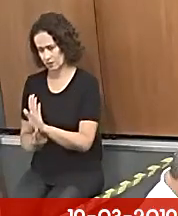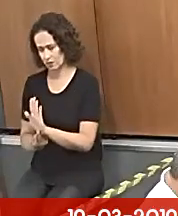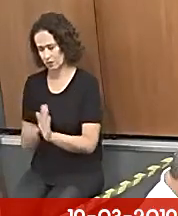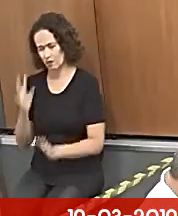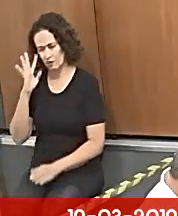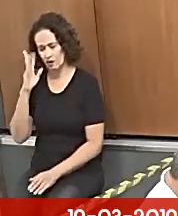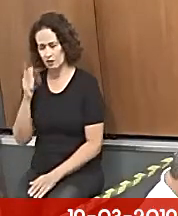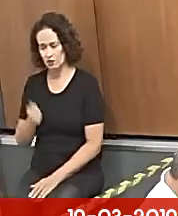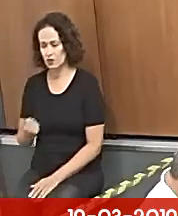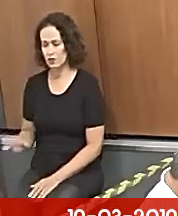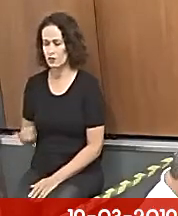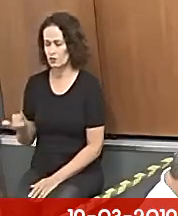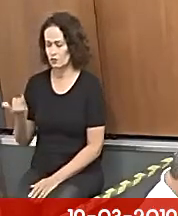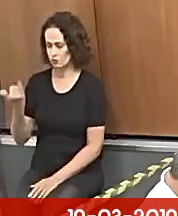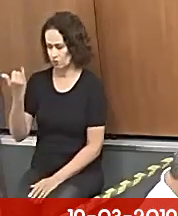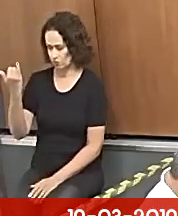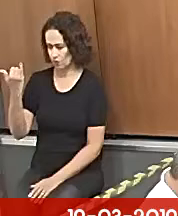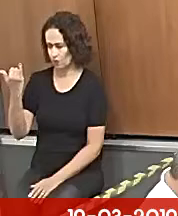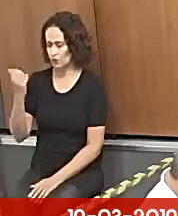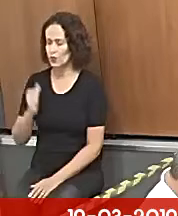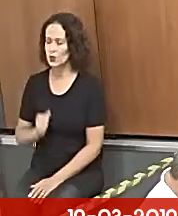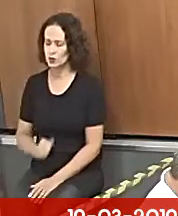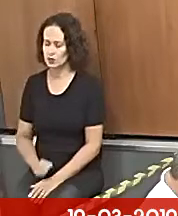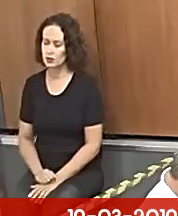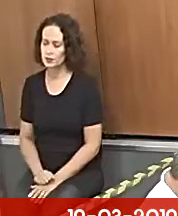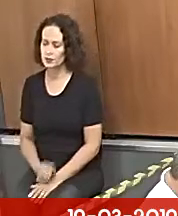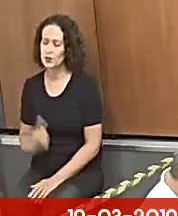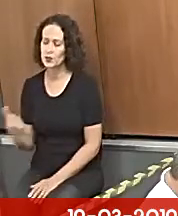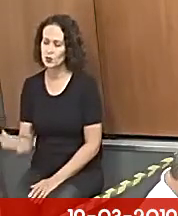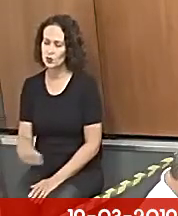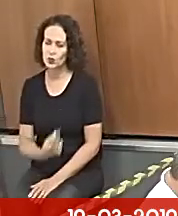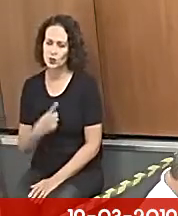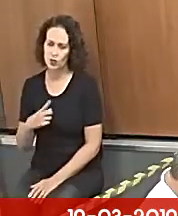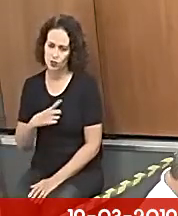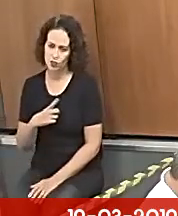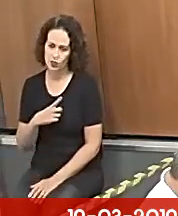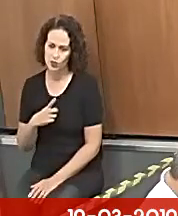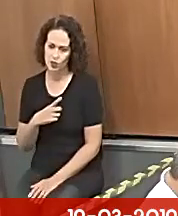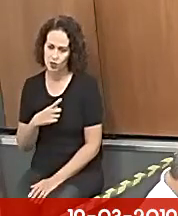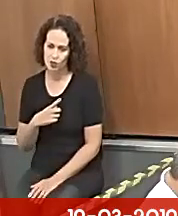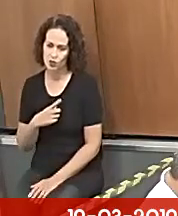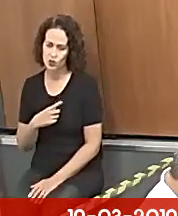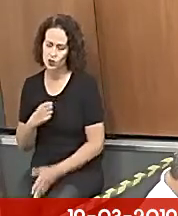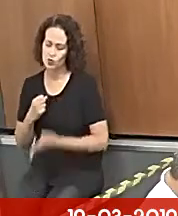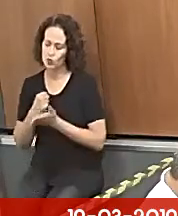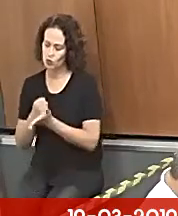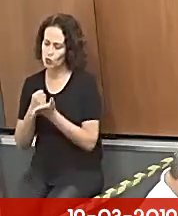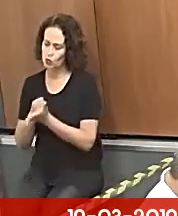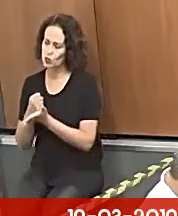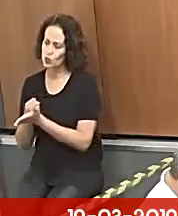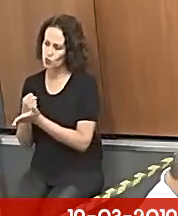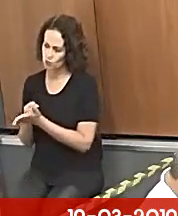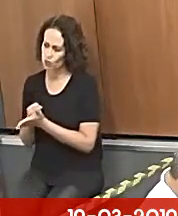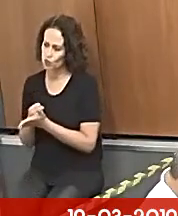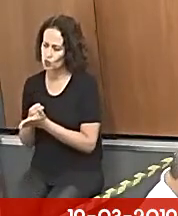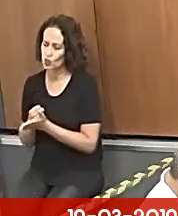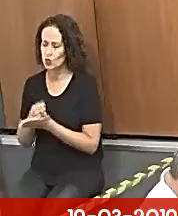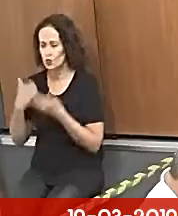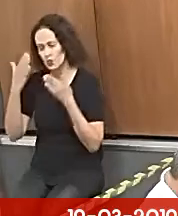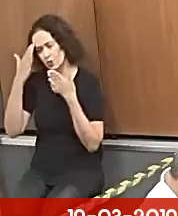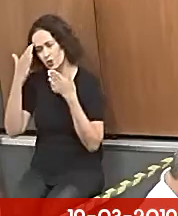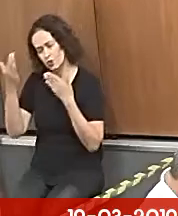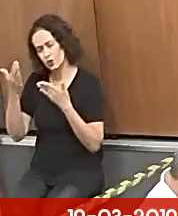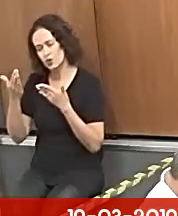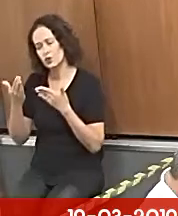interessante a questão da muralha que já que nós temos uma muralha nós ficamos muito agradecidos é o